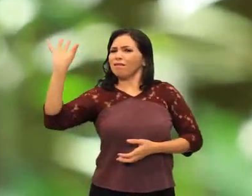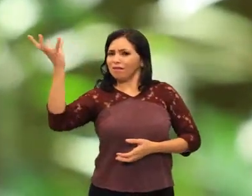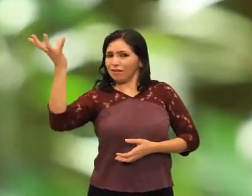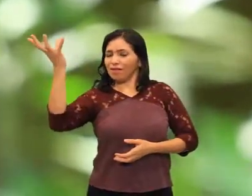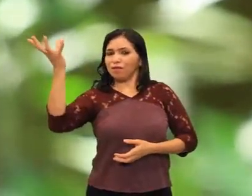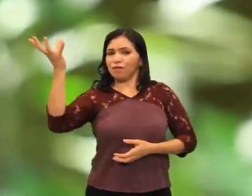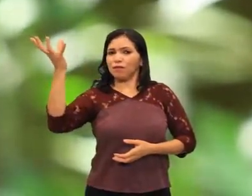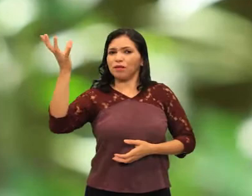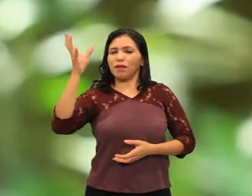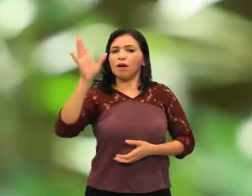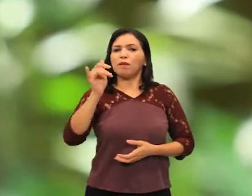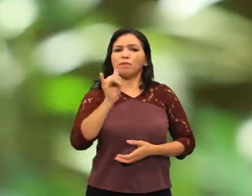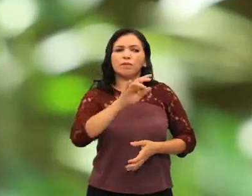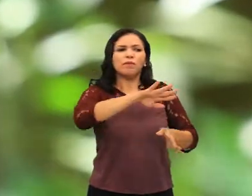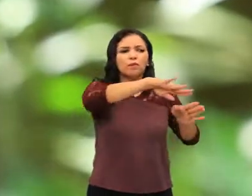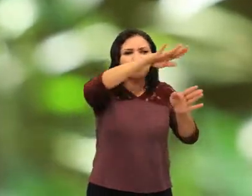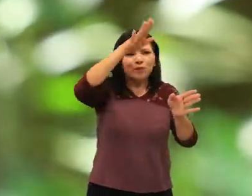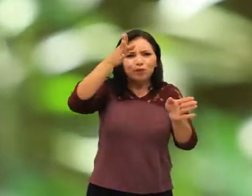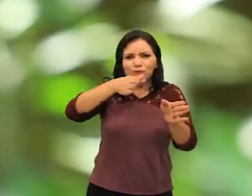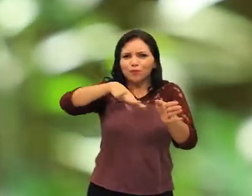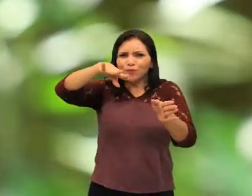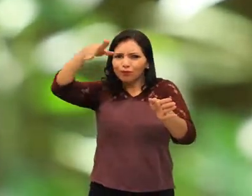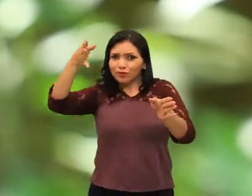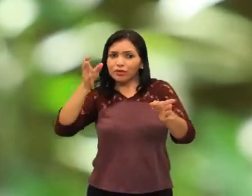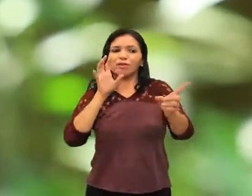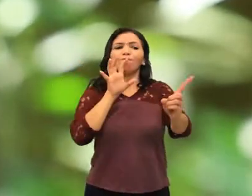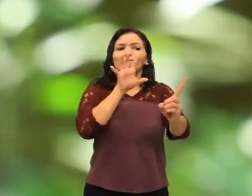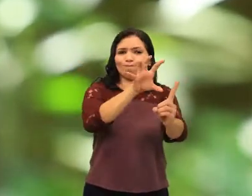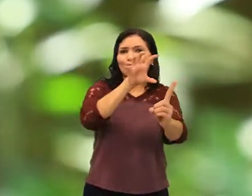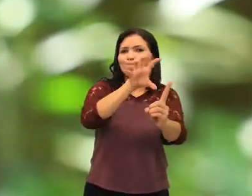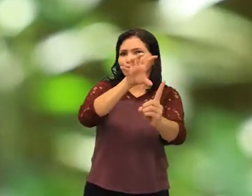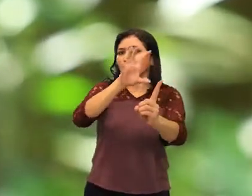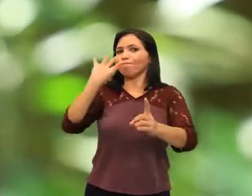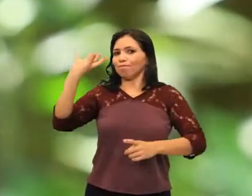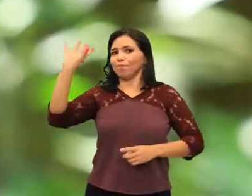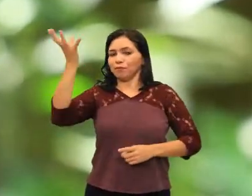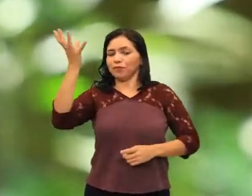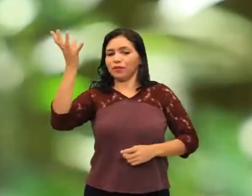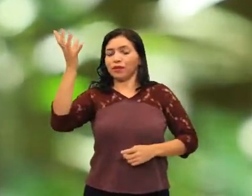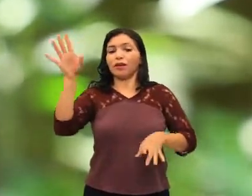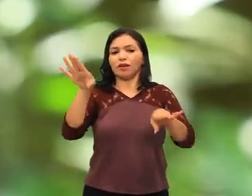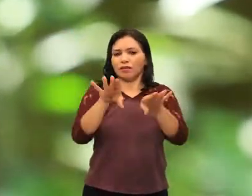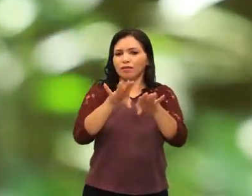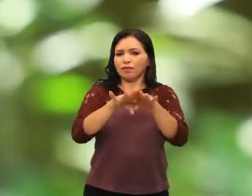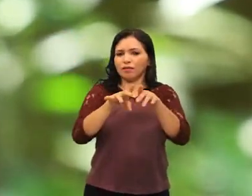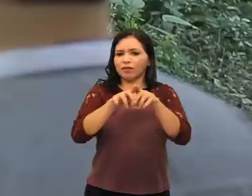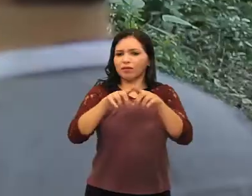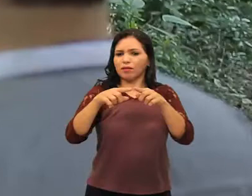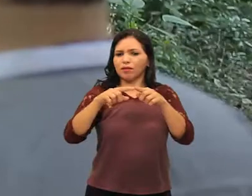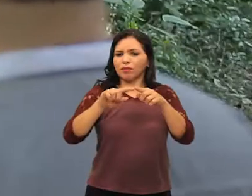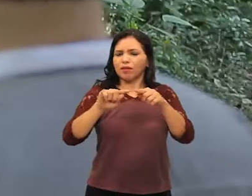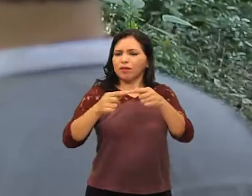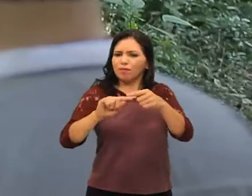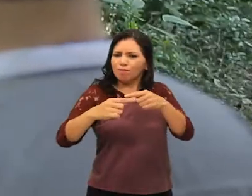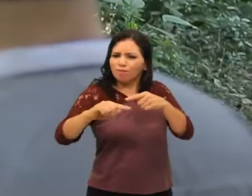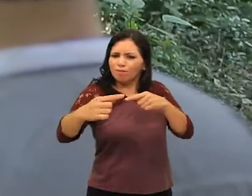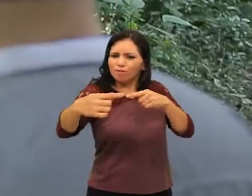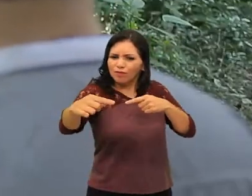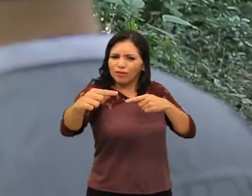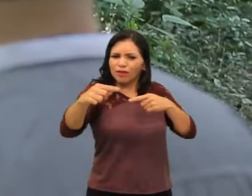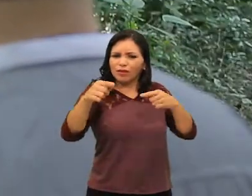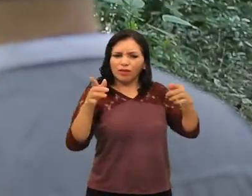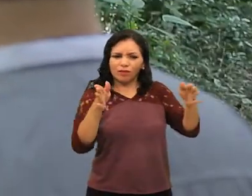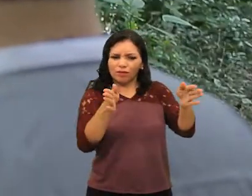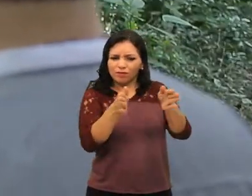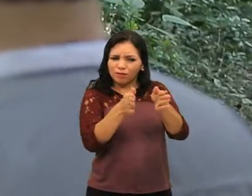questão do relevo influencia muito, e essa distância relativa do Equador,